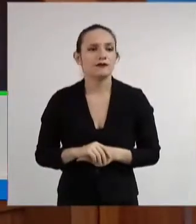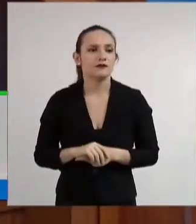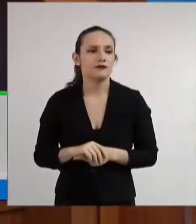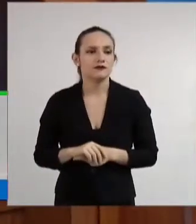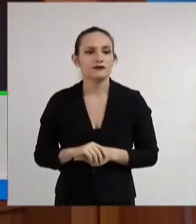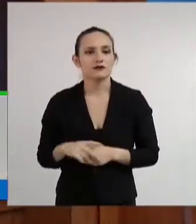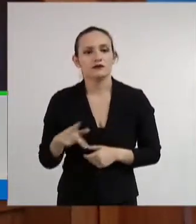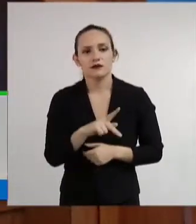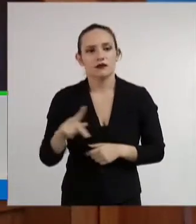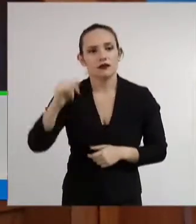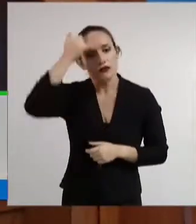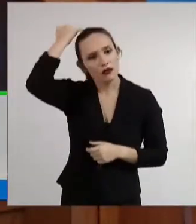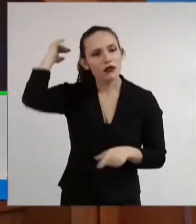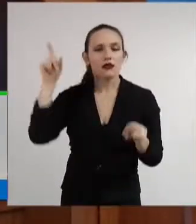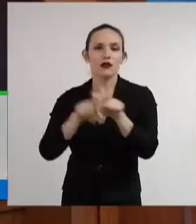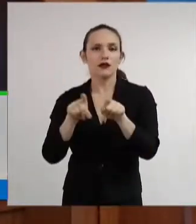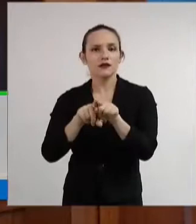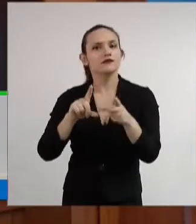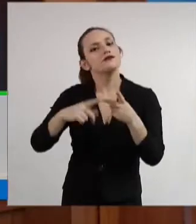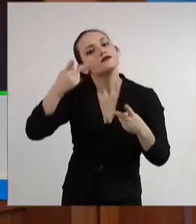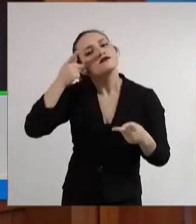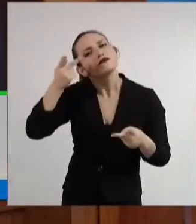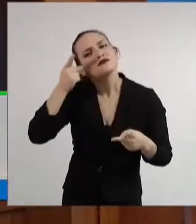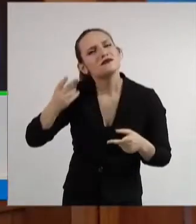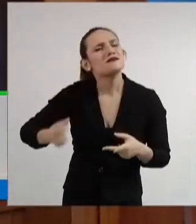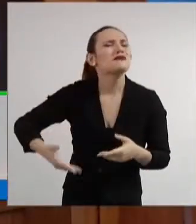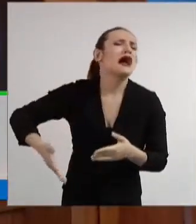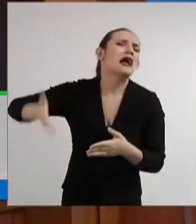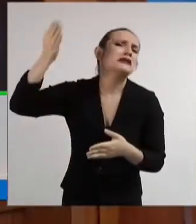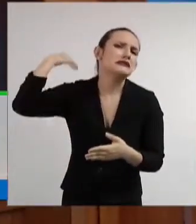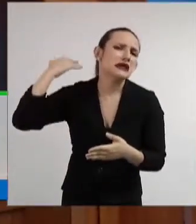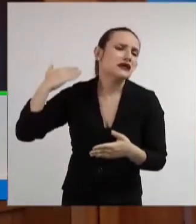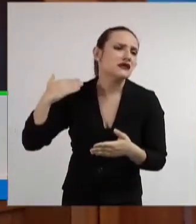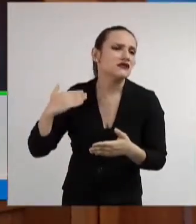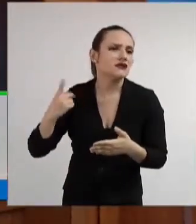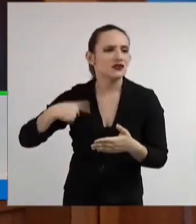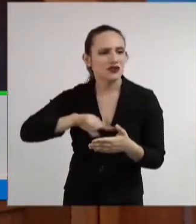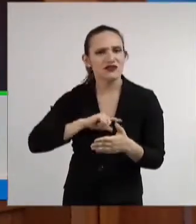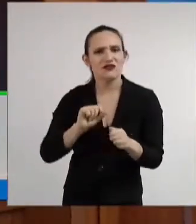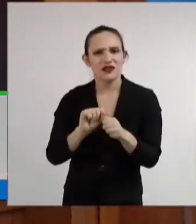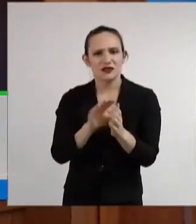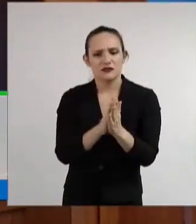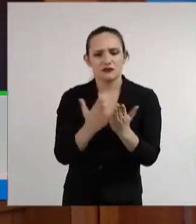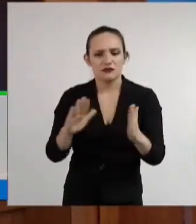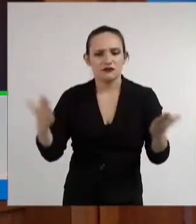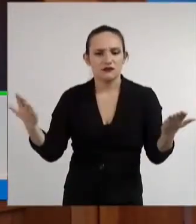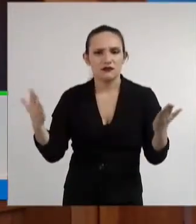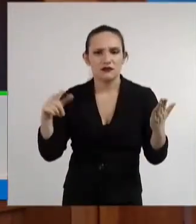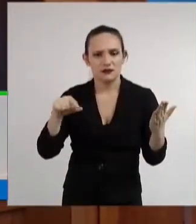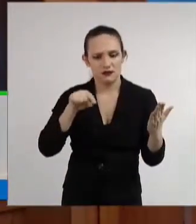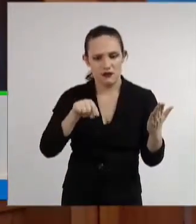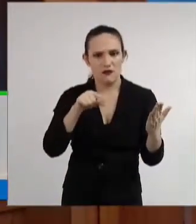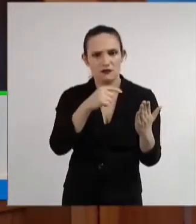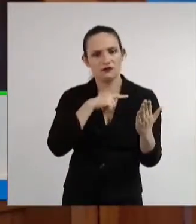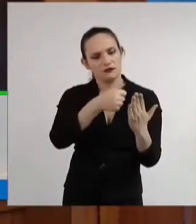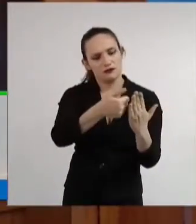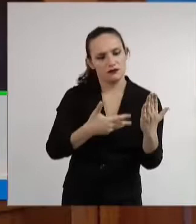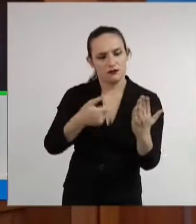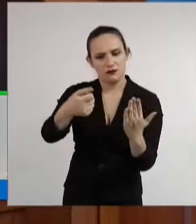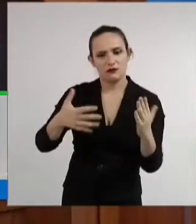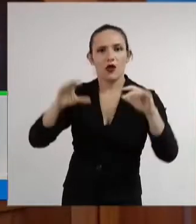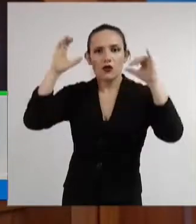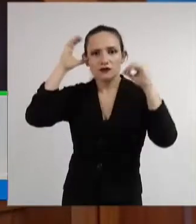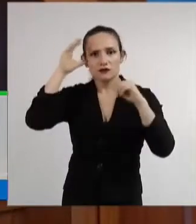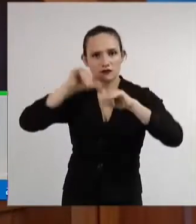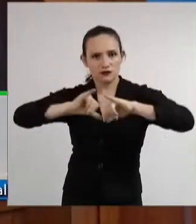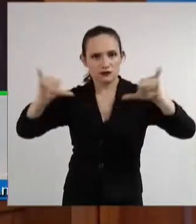Mock, eu lembro que o Pedro Kemp, junto conosco, a Luciana, desde o início, até para a gente fazer uma cartilha, tivemos esse papel com a anuência de todos